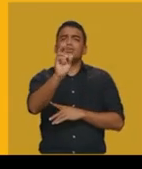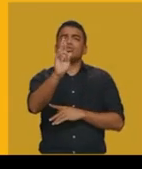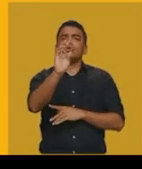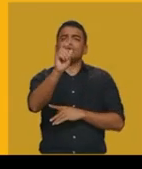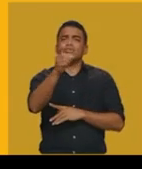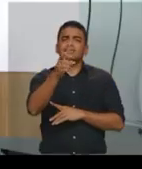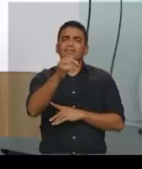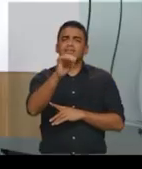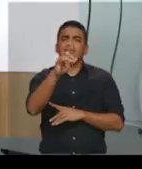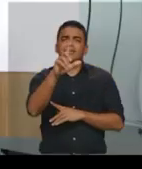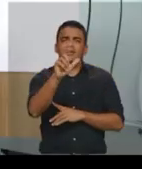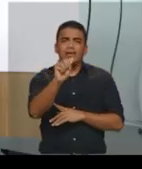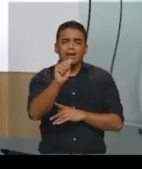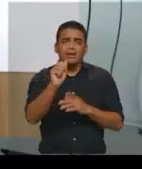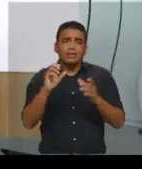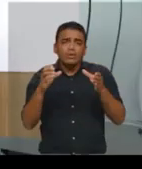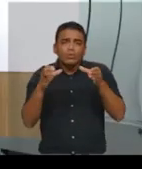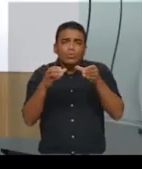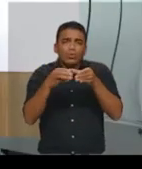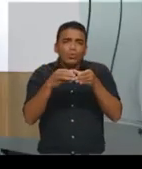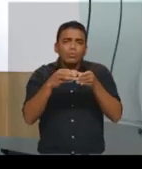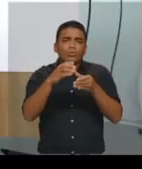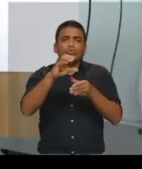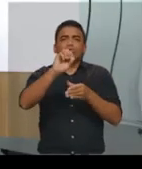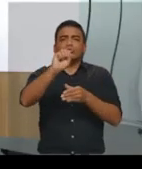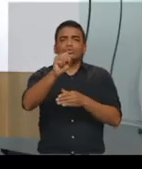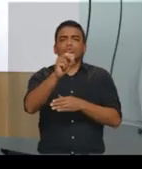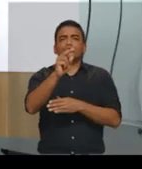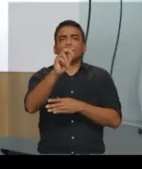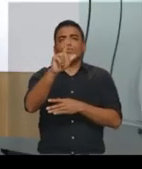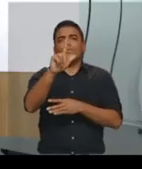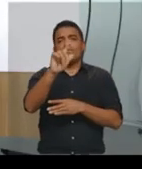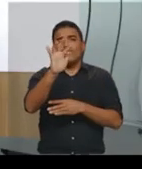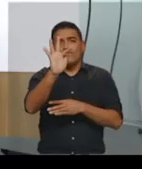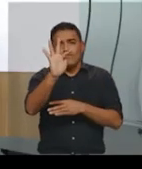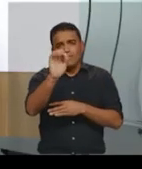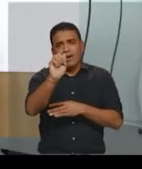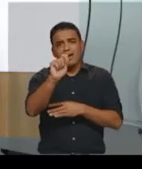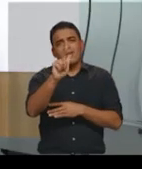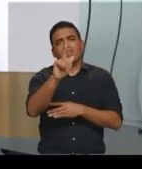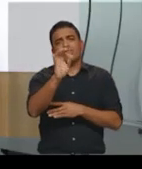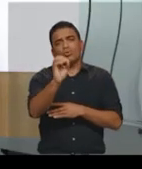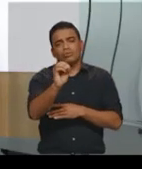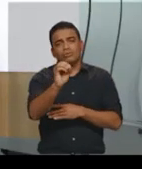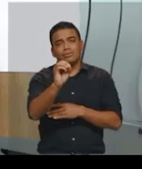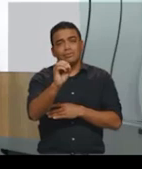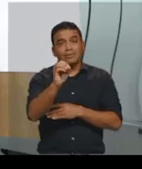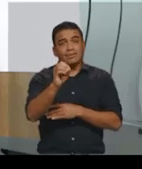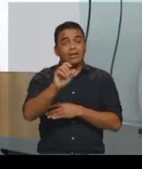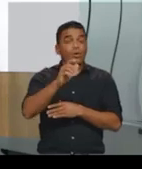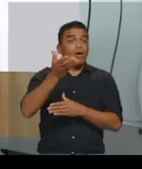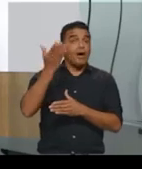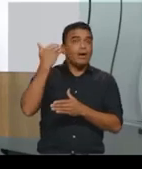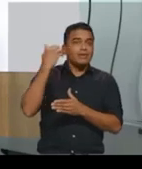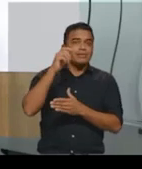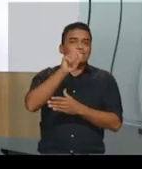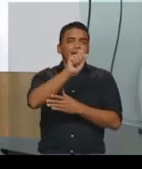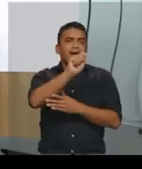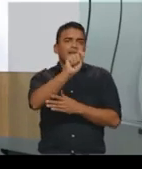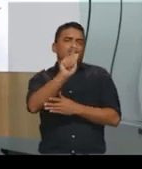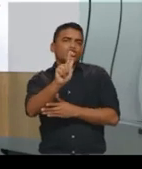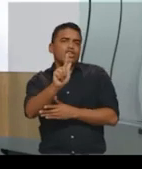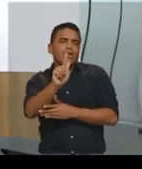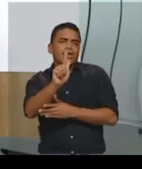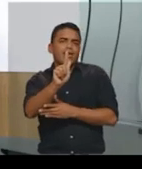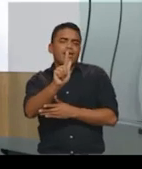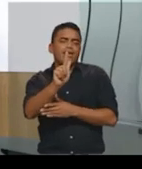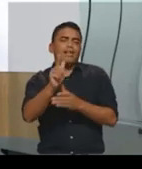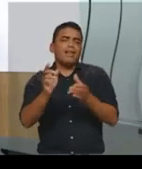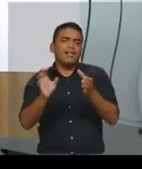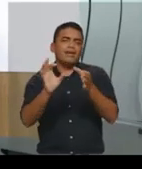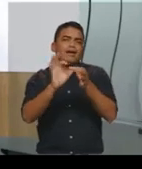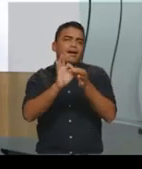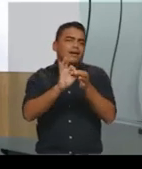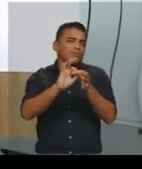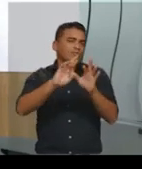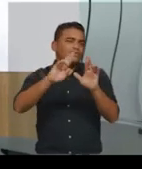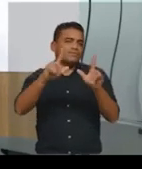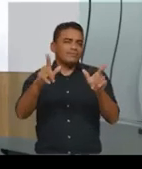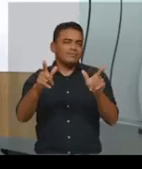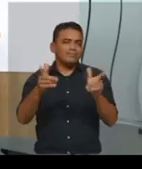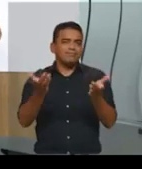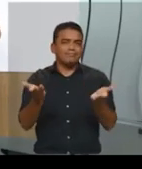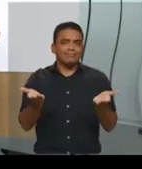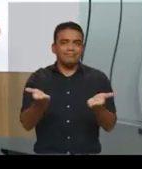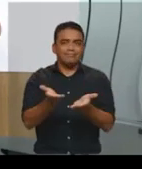grupo sulfato. E o alumínio que estava ligado ao grupo sulfato, agora passa a ficar ligado com o grupo da